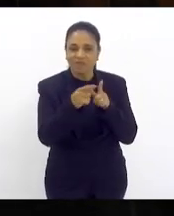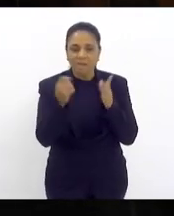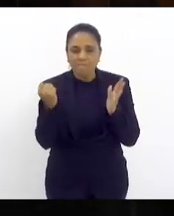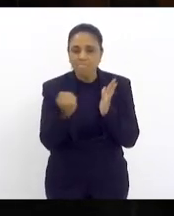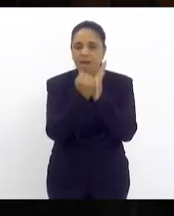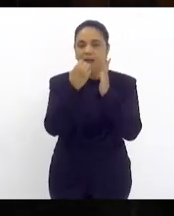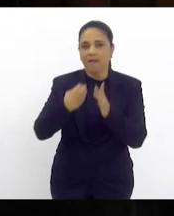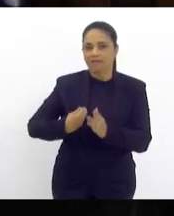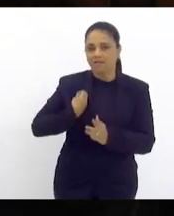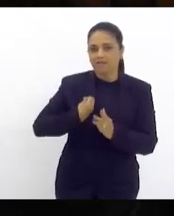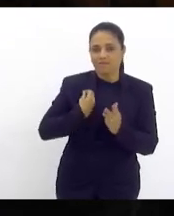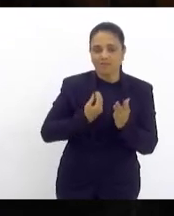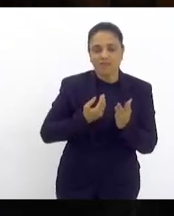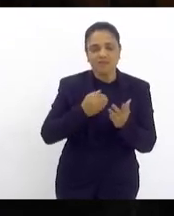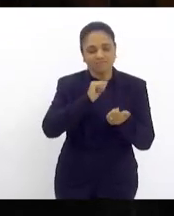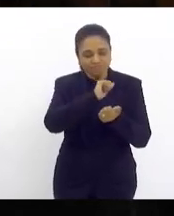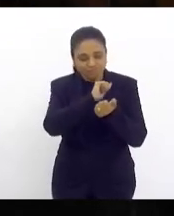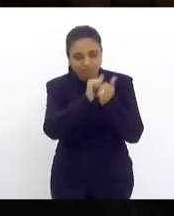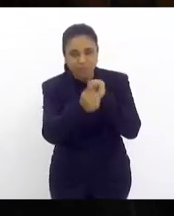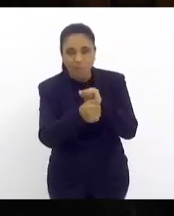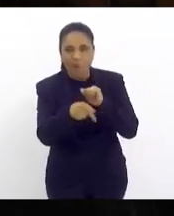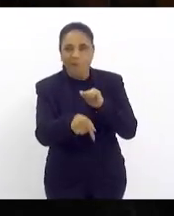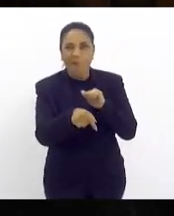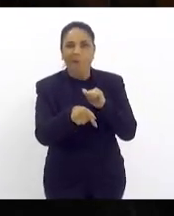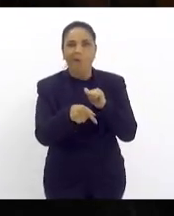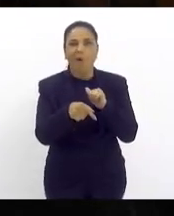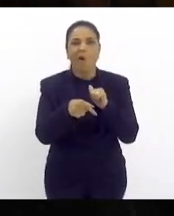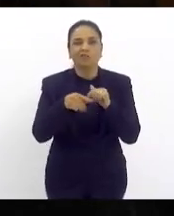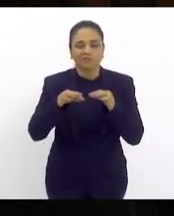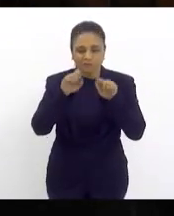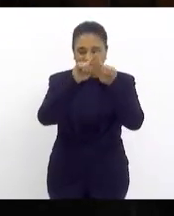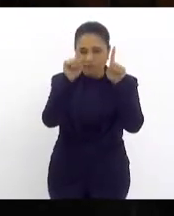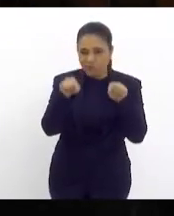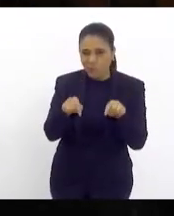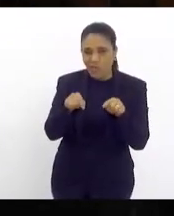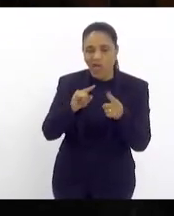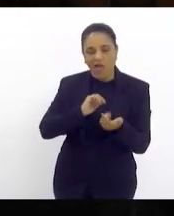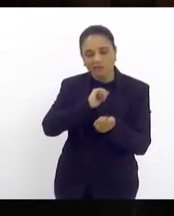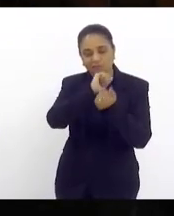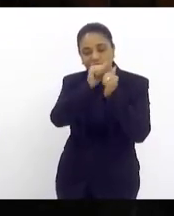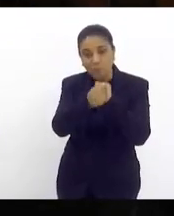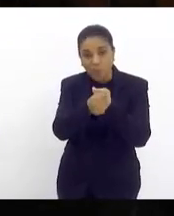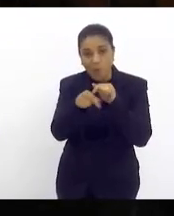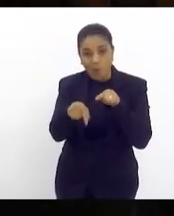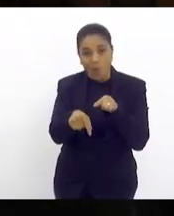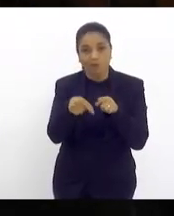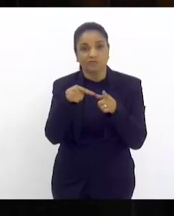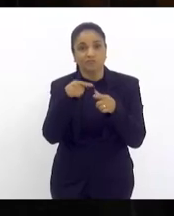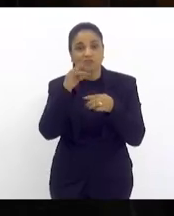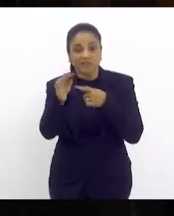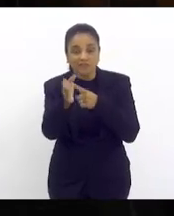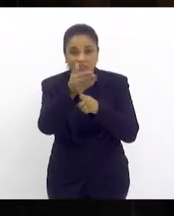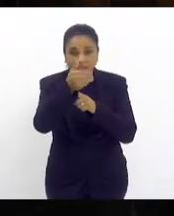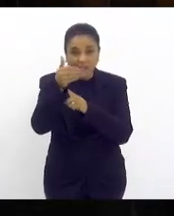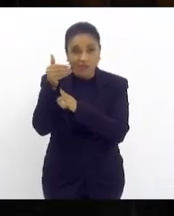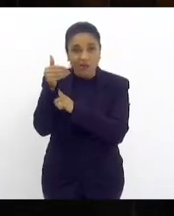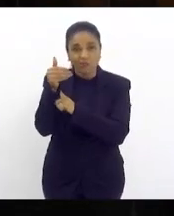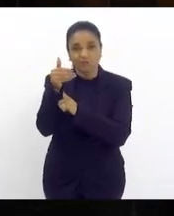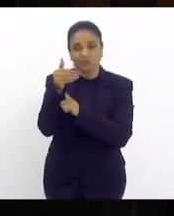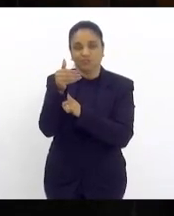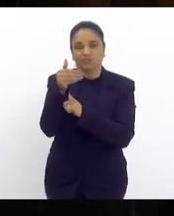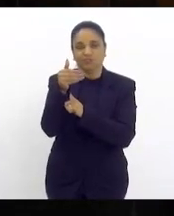seja nossos atletas profissionais streamers funcionários através do esporte performance tecnologia e